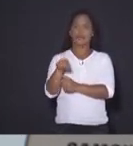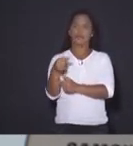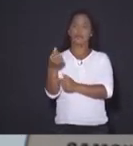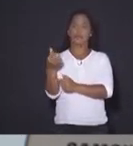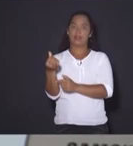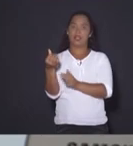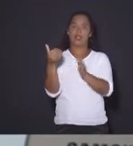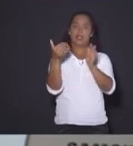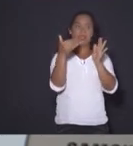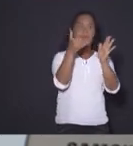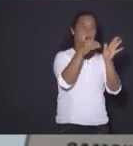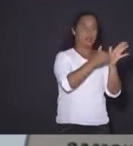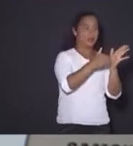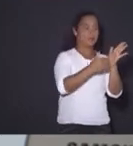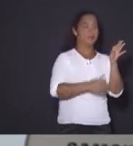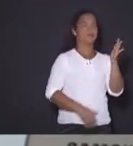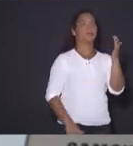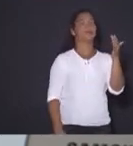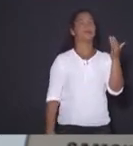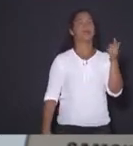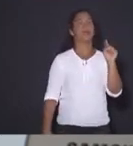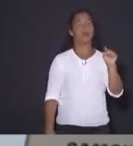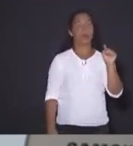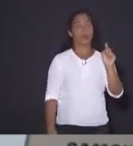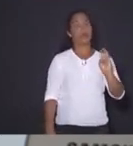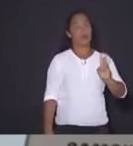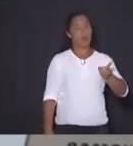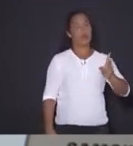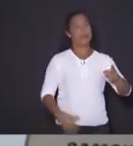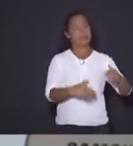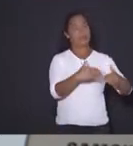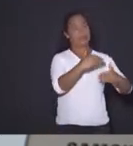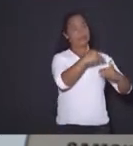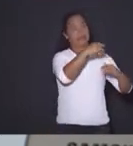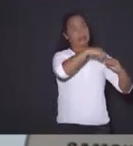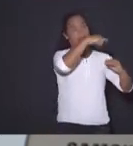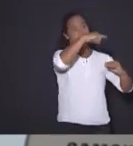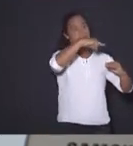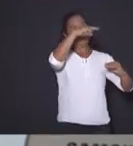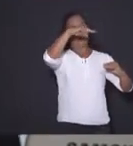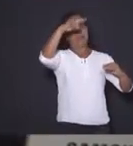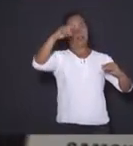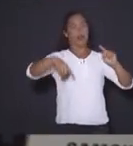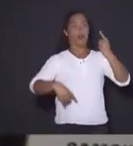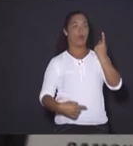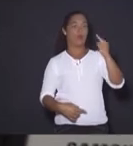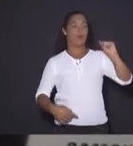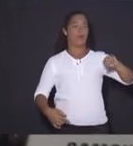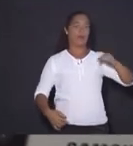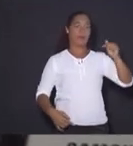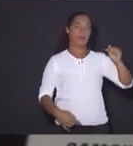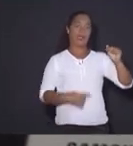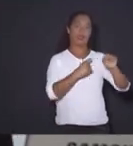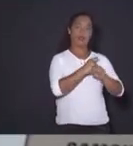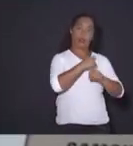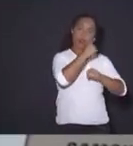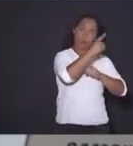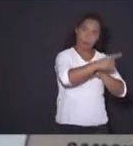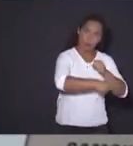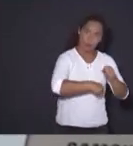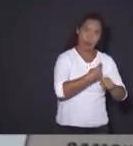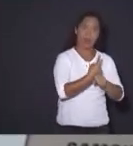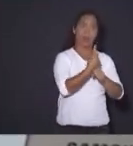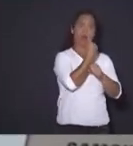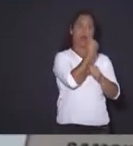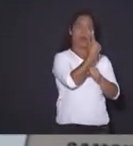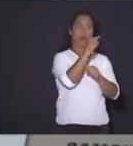e crescer depois da lei maria da penha continua crescendo 1,7 ao ano então todo ano nós temos um crescimento do